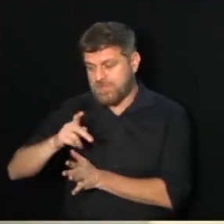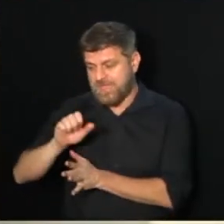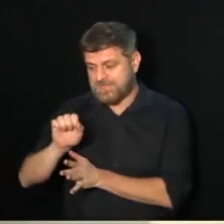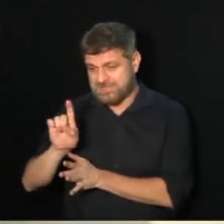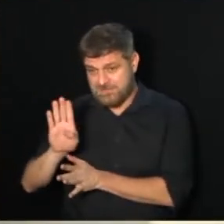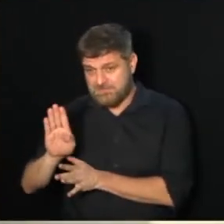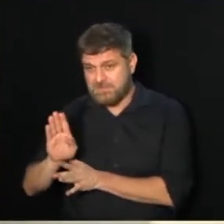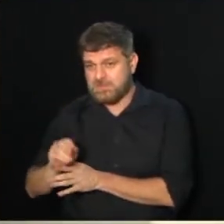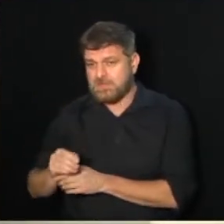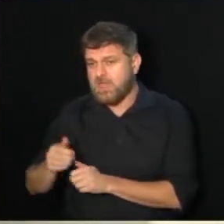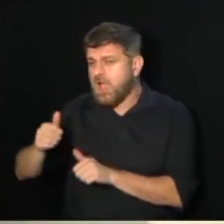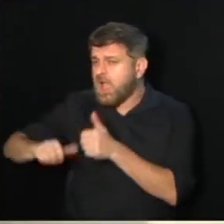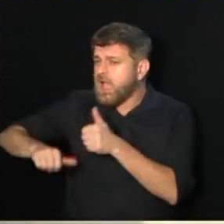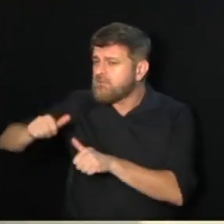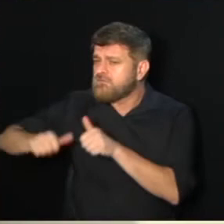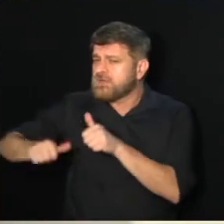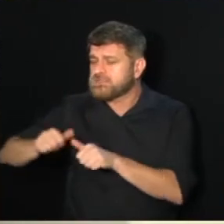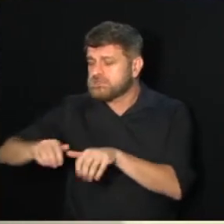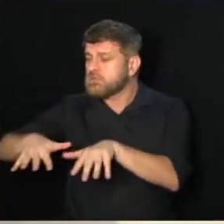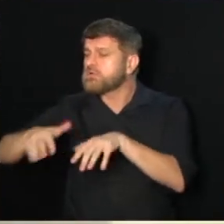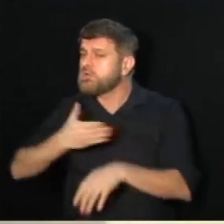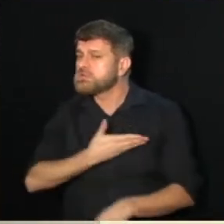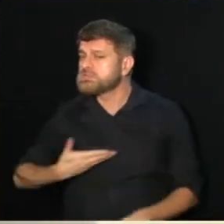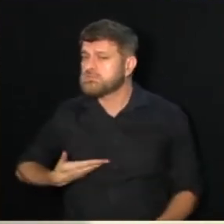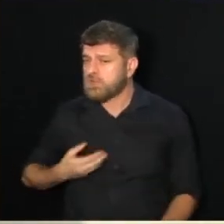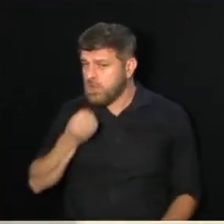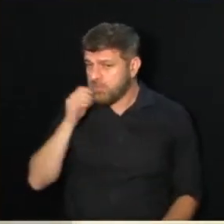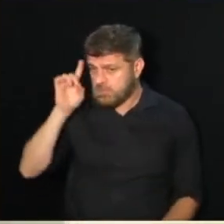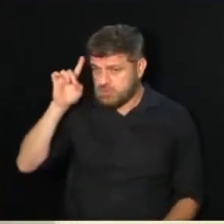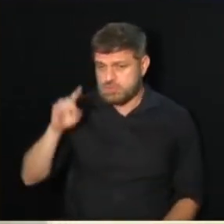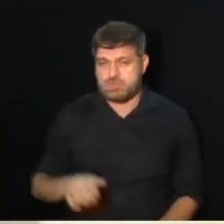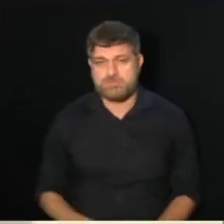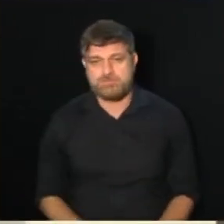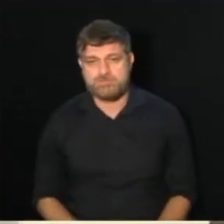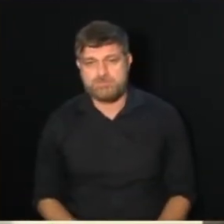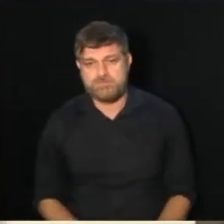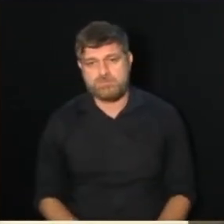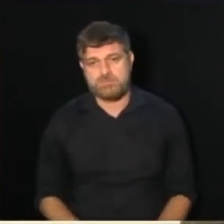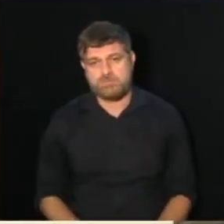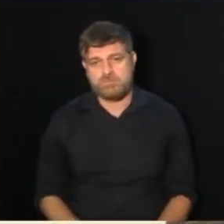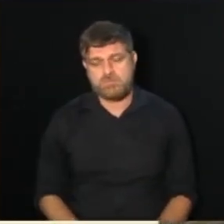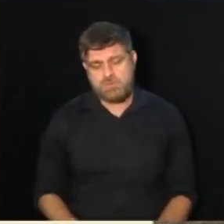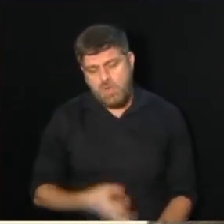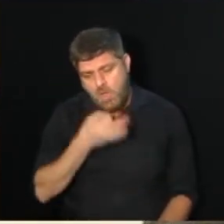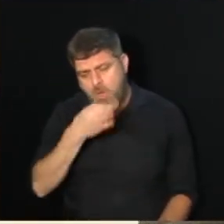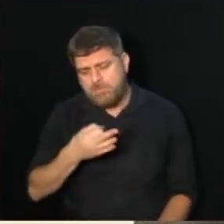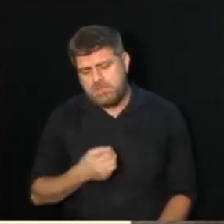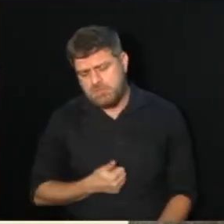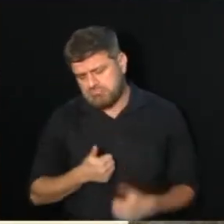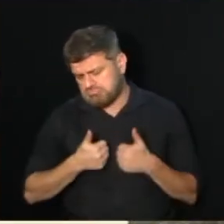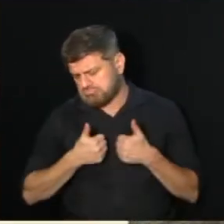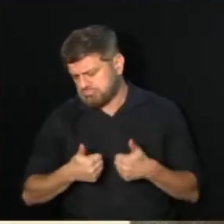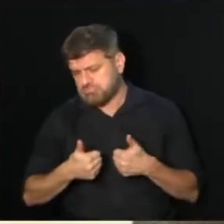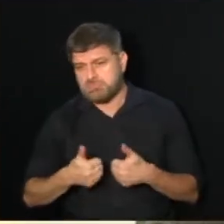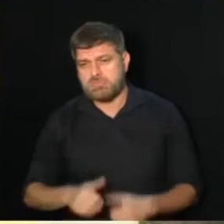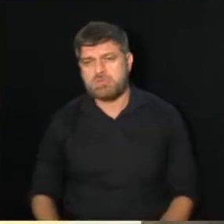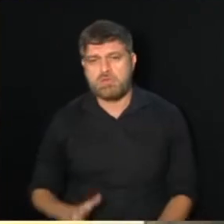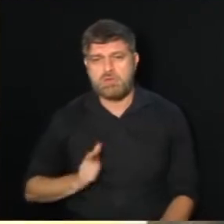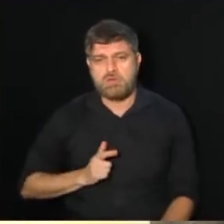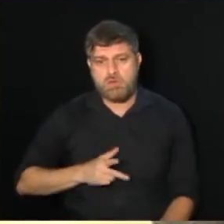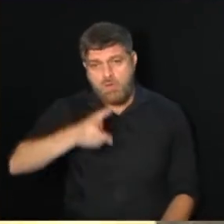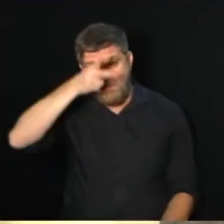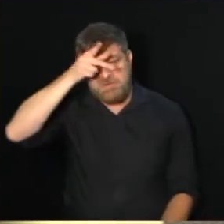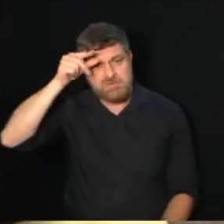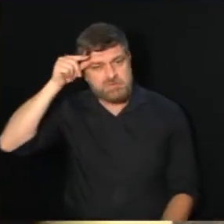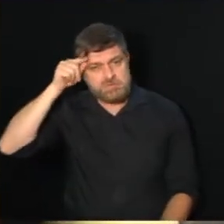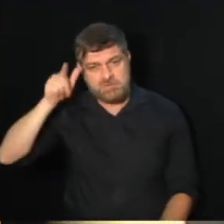balanço a respeito desta audiência pública. Bom dia, vereador. Bom dia. Eu classifico como positivo. O Poder Executivo, o prefeito